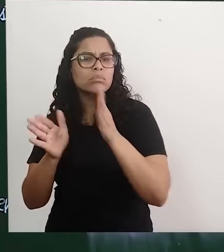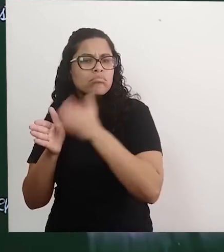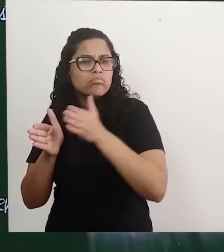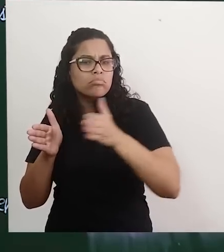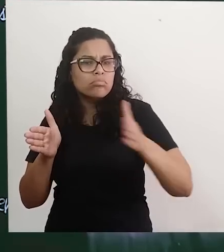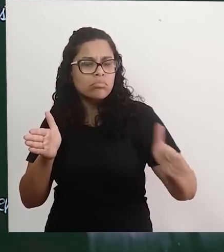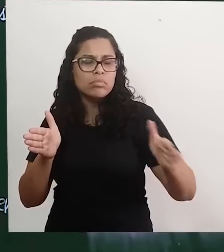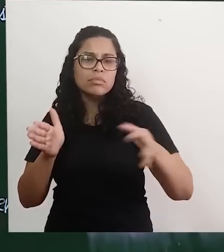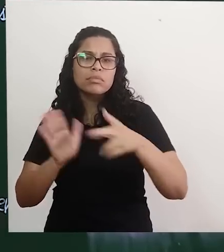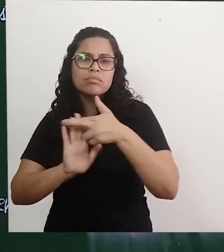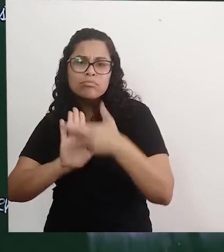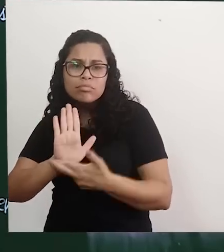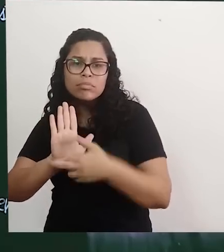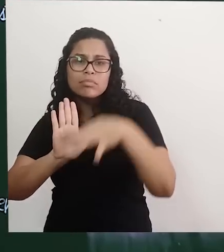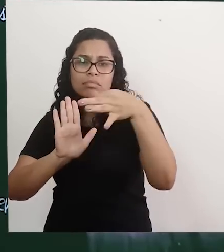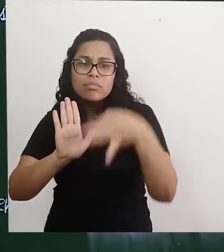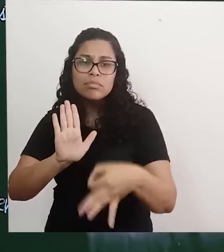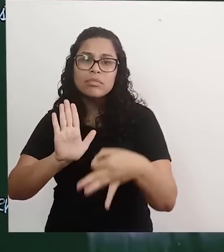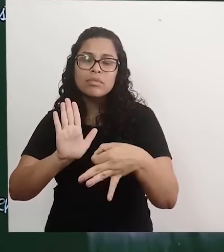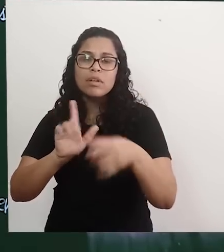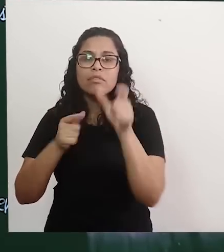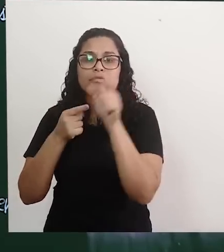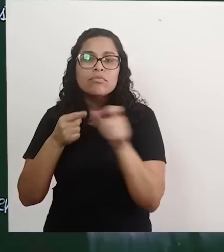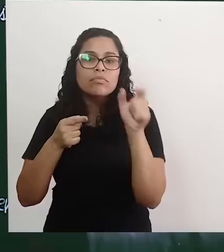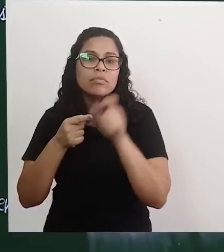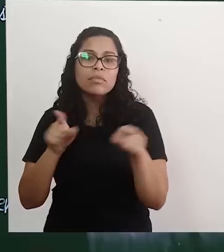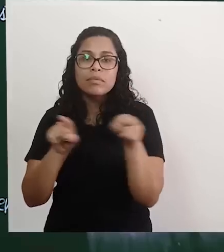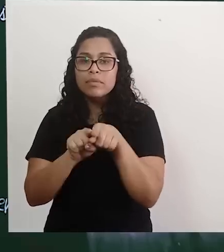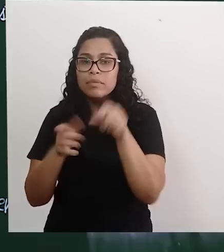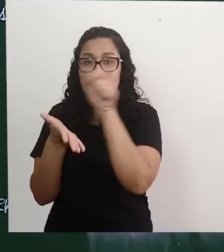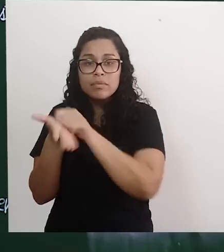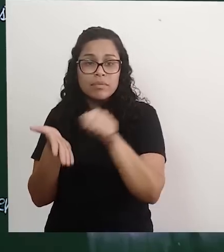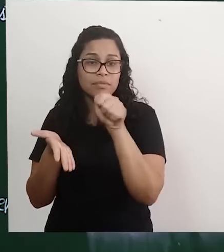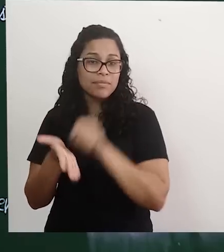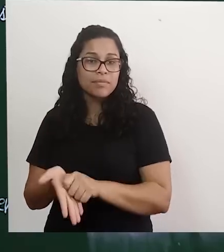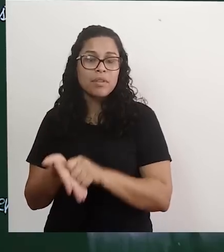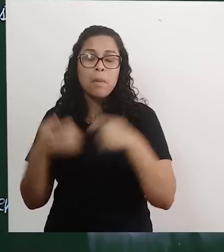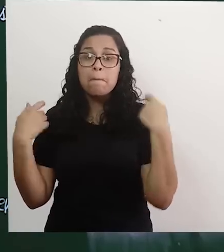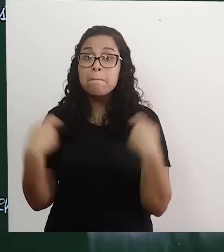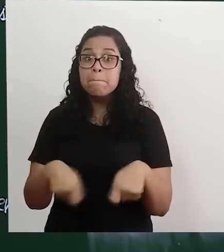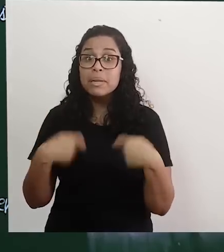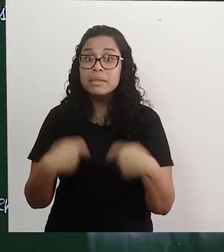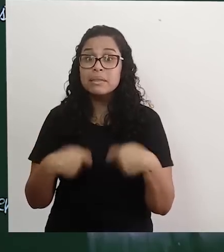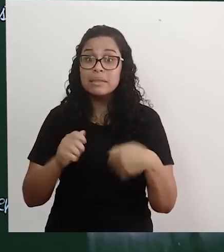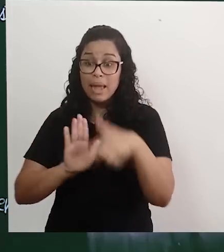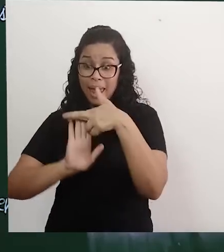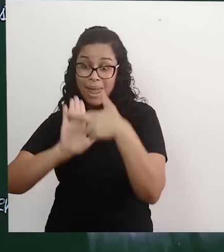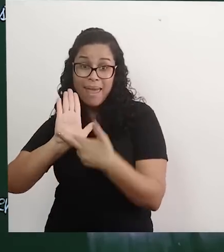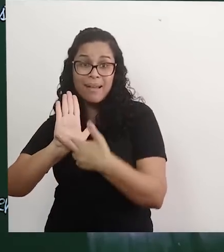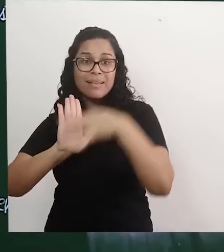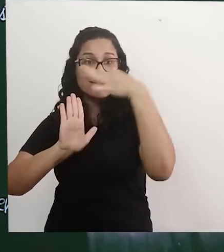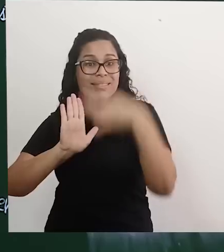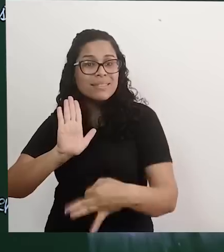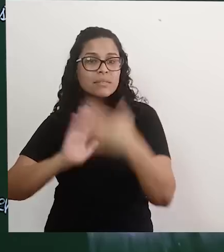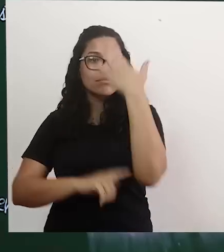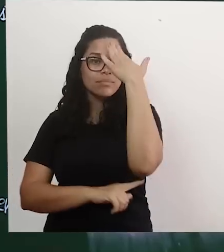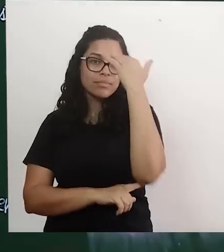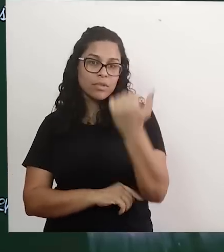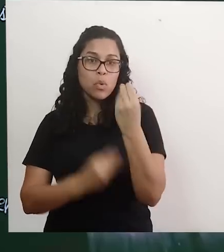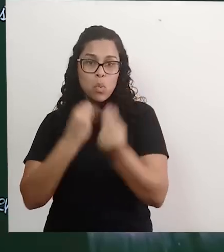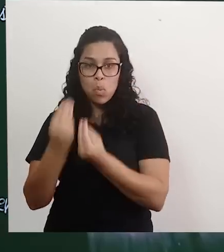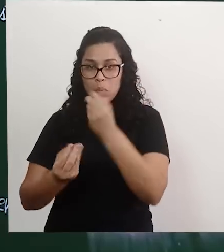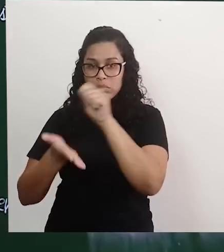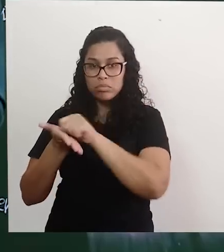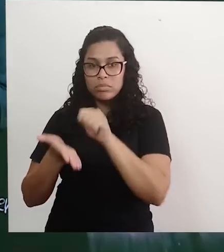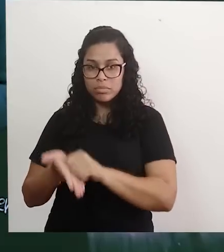uma adequação entre a fonética e a ortografia. Por isso que você tem que dominar as regras da escrita, para não escrever exatamente